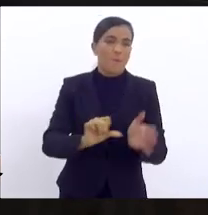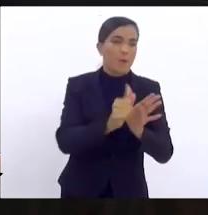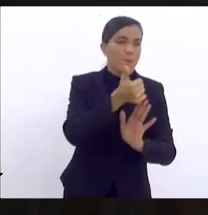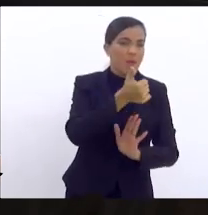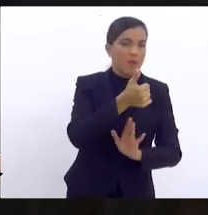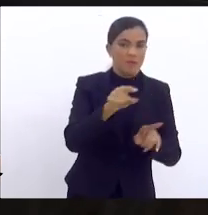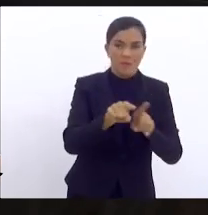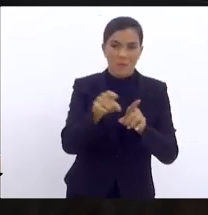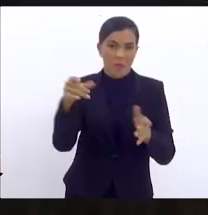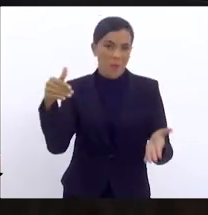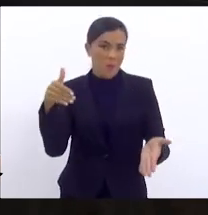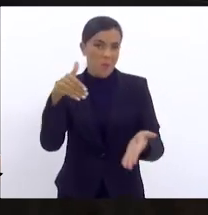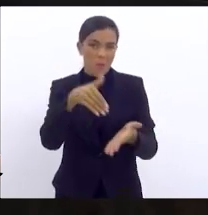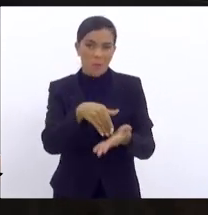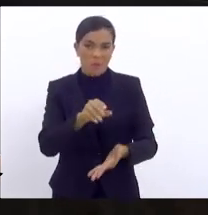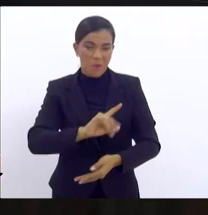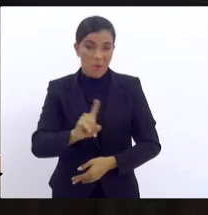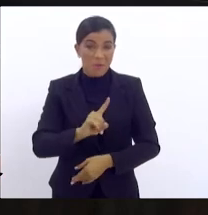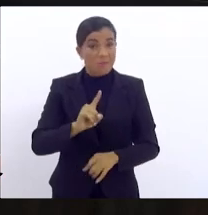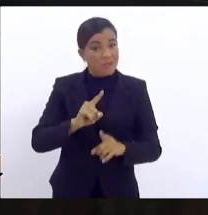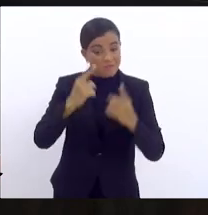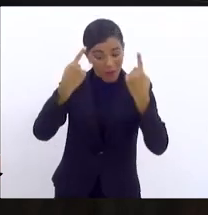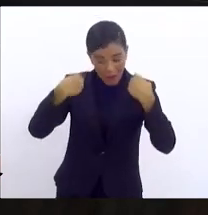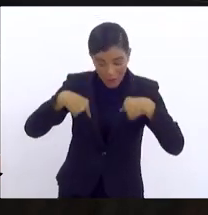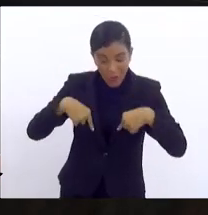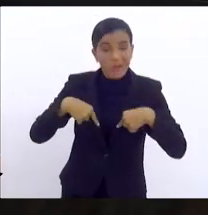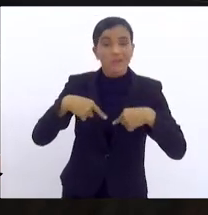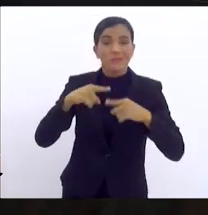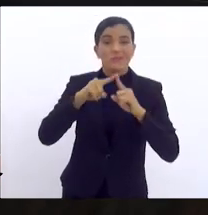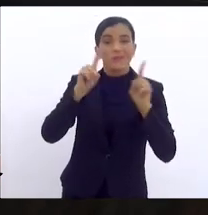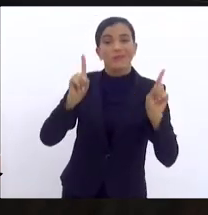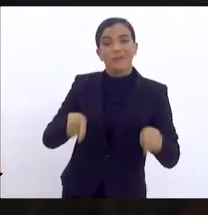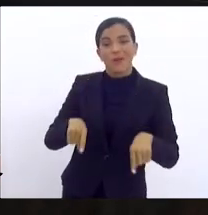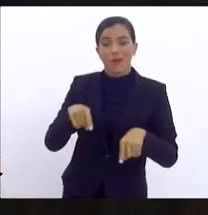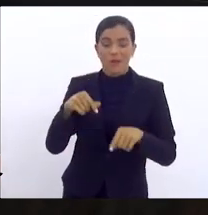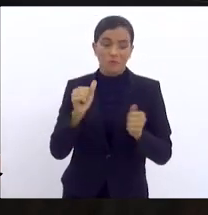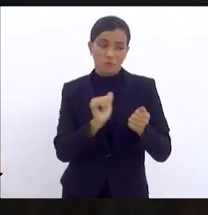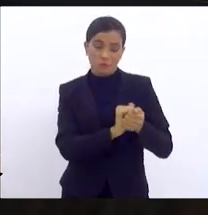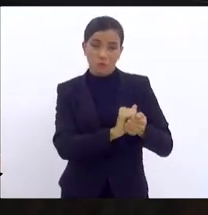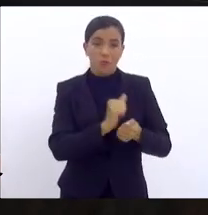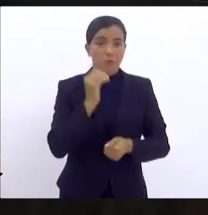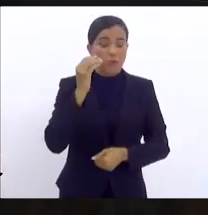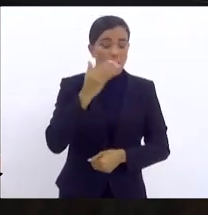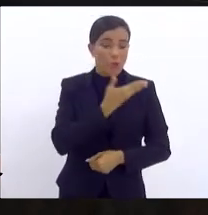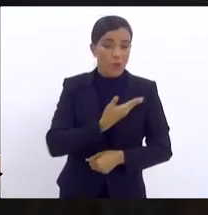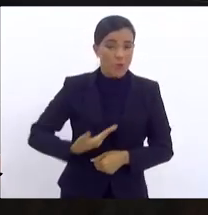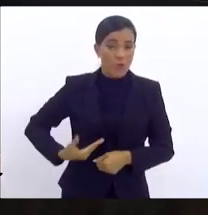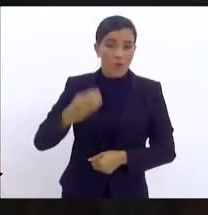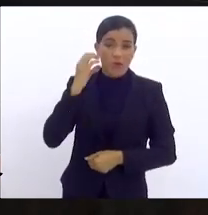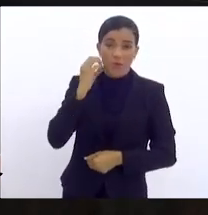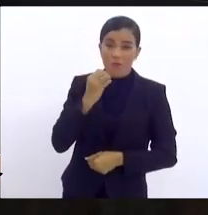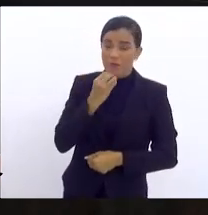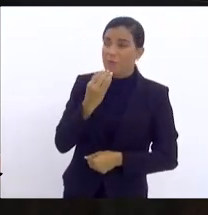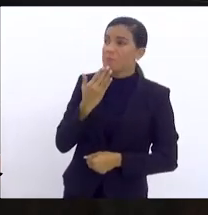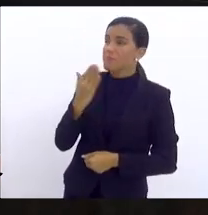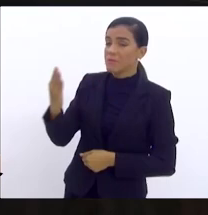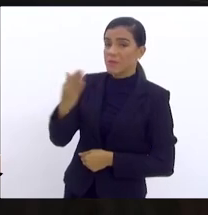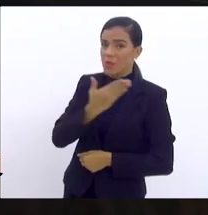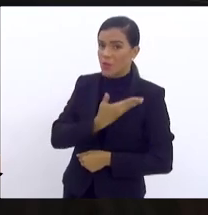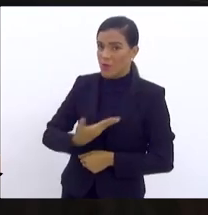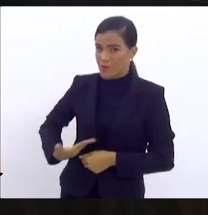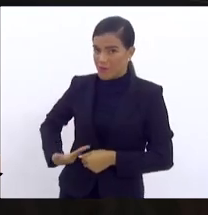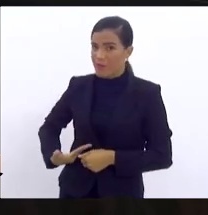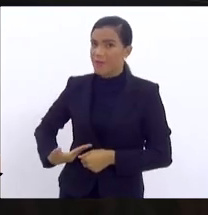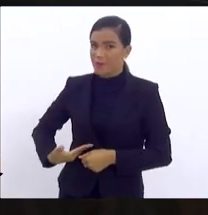Mas a nossa função aqui Exatamente é essa aí é o governador é pedir ao Governador eu tenho eu tenho